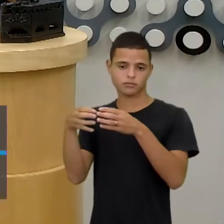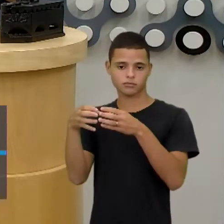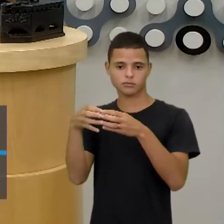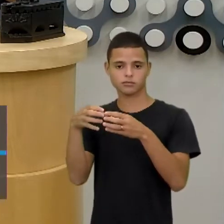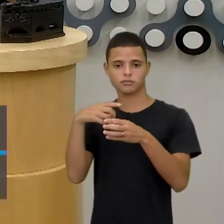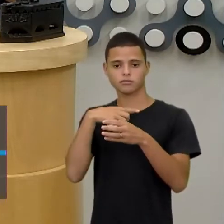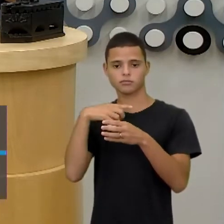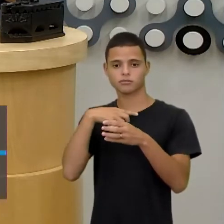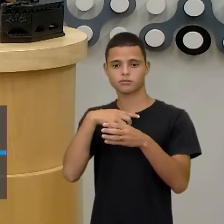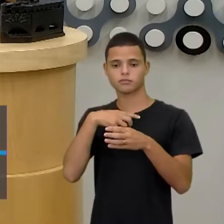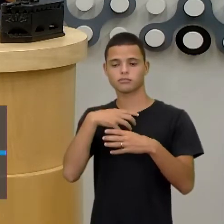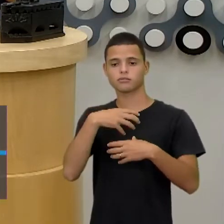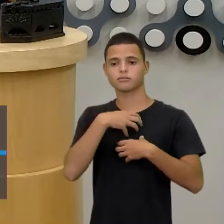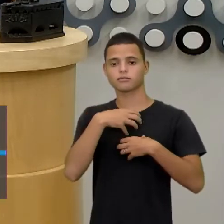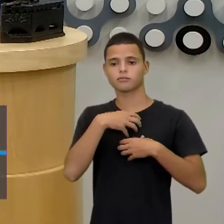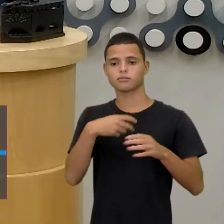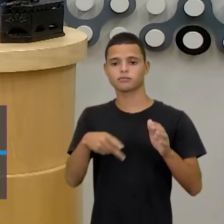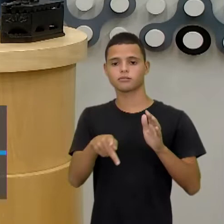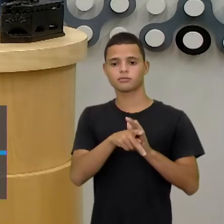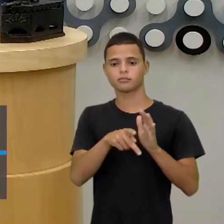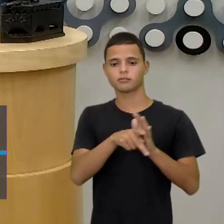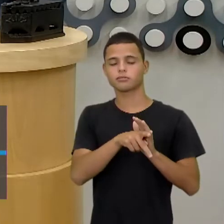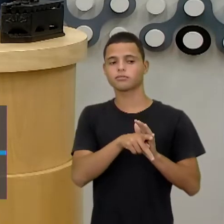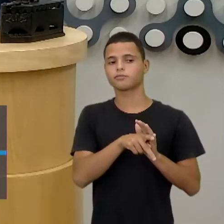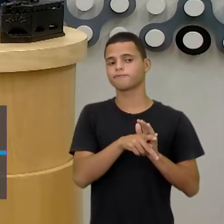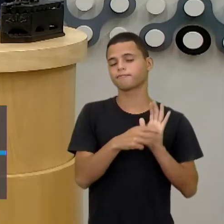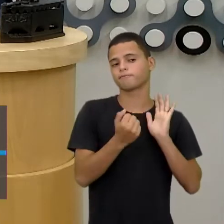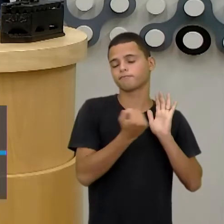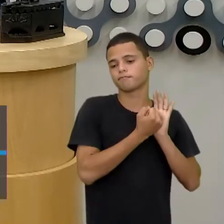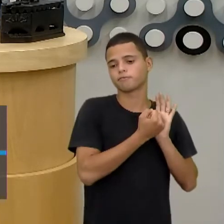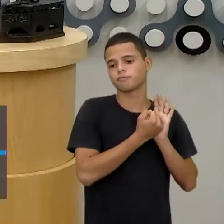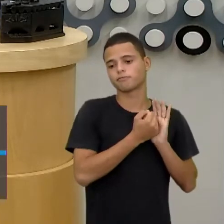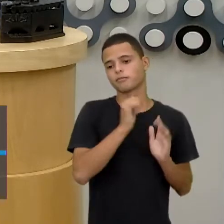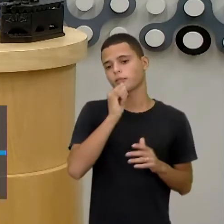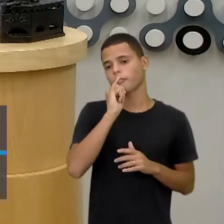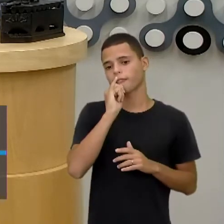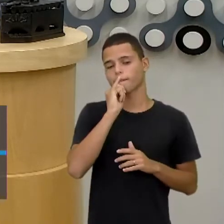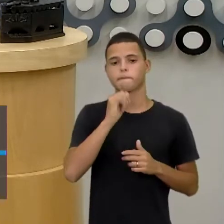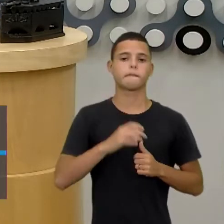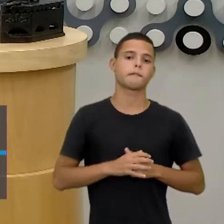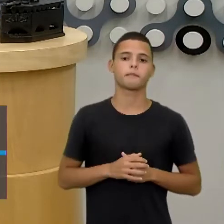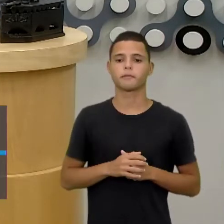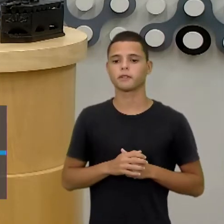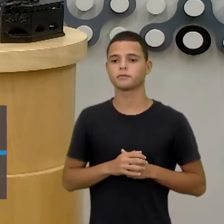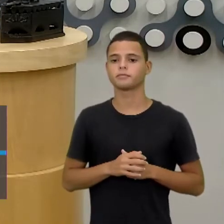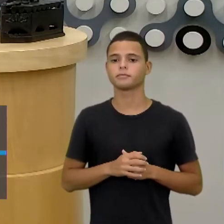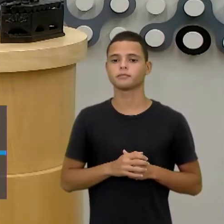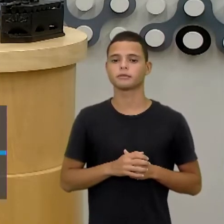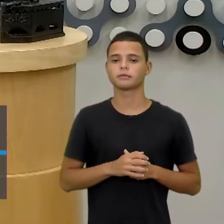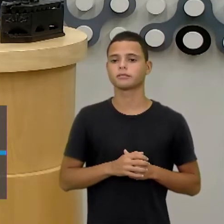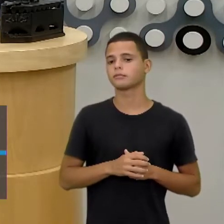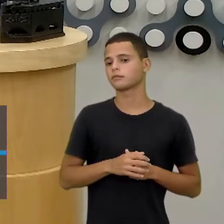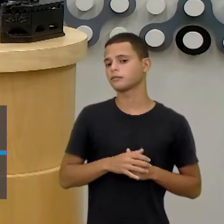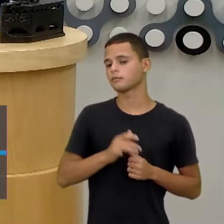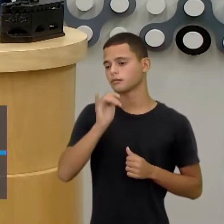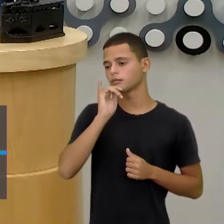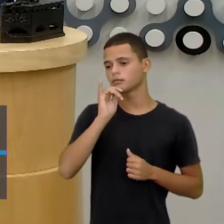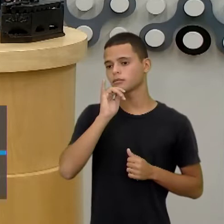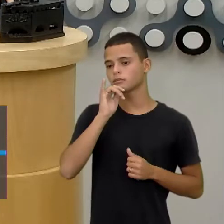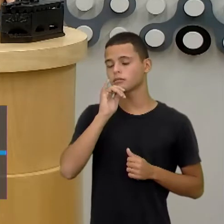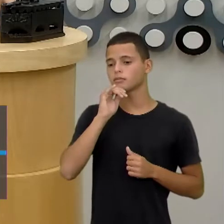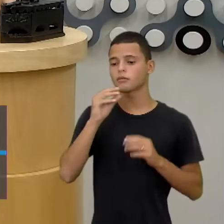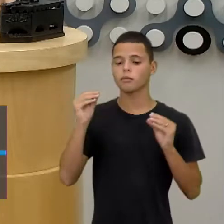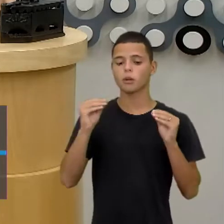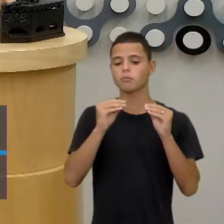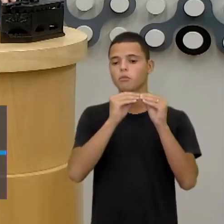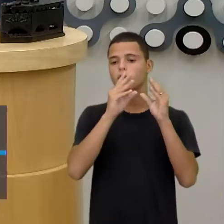um sentido para a palavra. É isso. Vamos pensar aqui, deixa eu ver. No sentido do beijo mesmo. Então, a